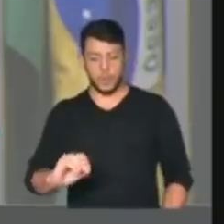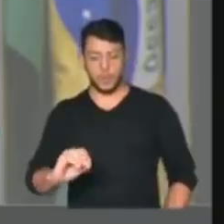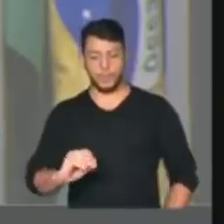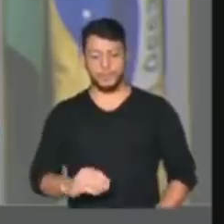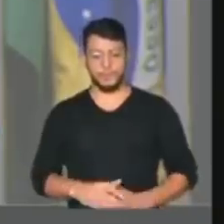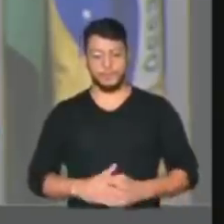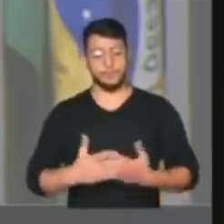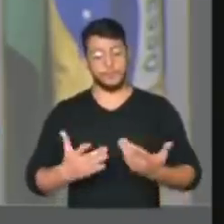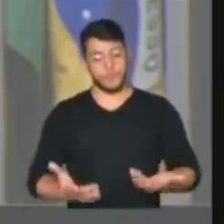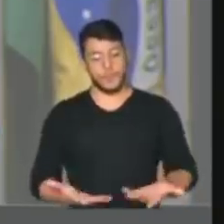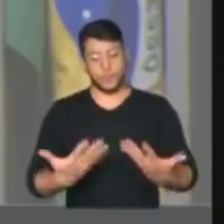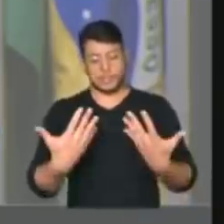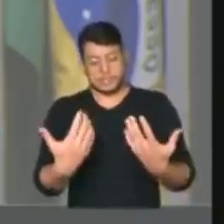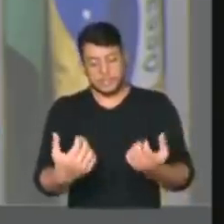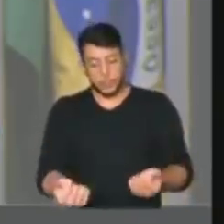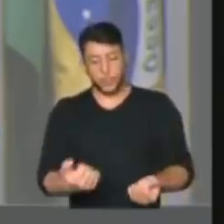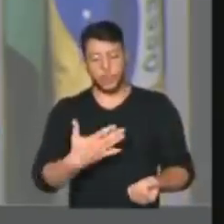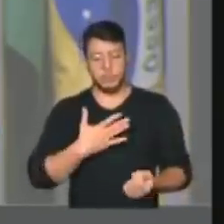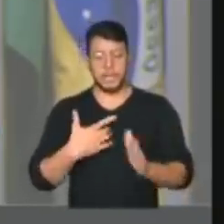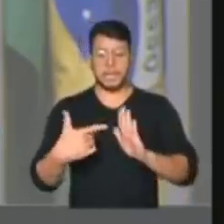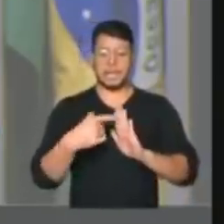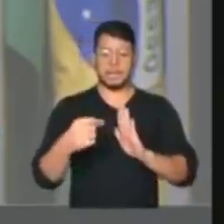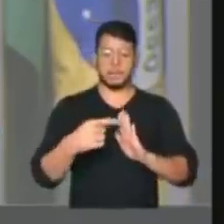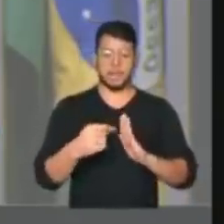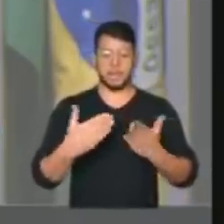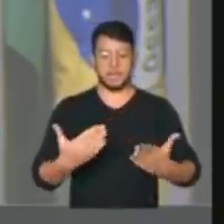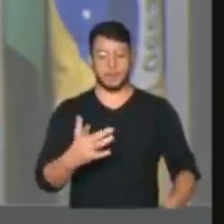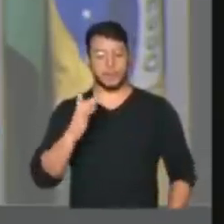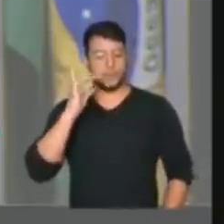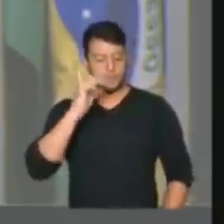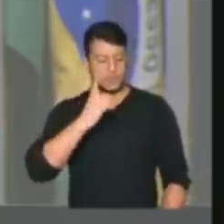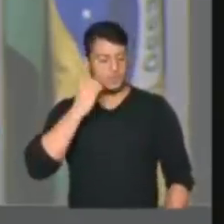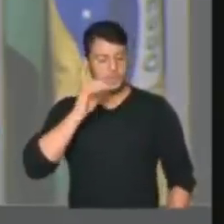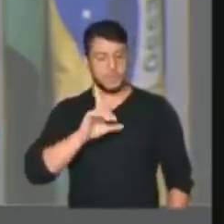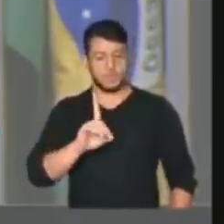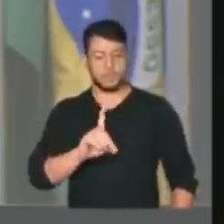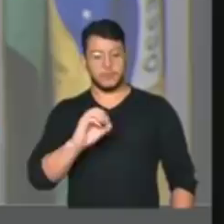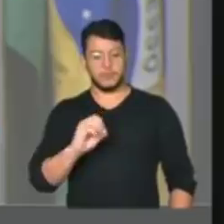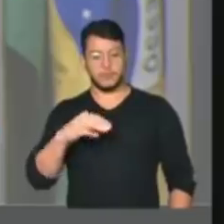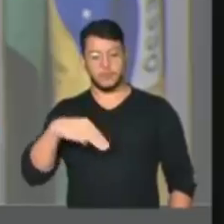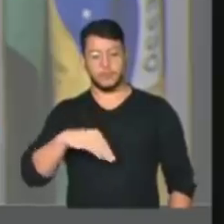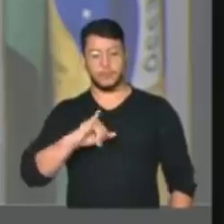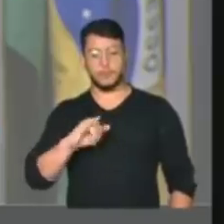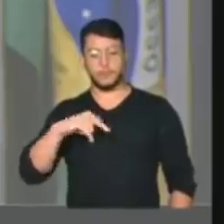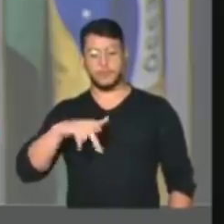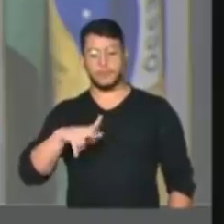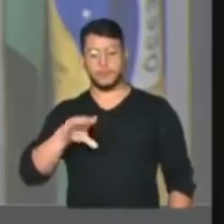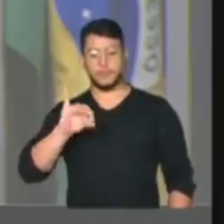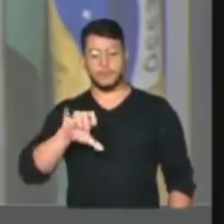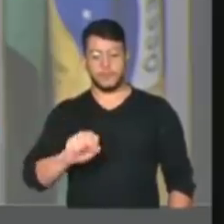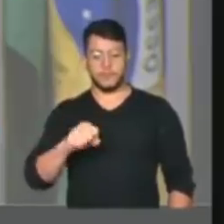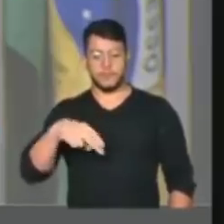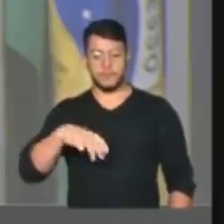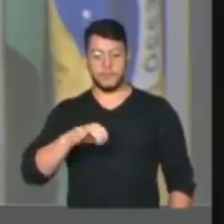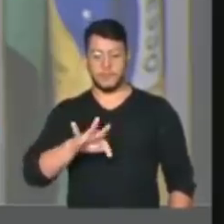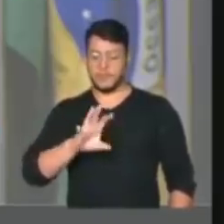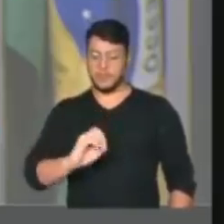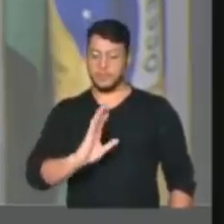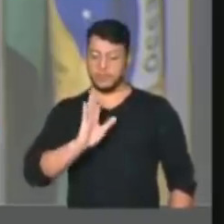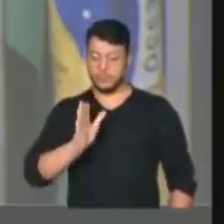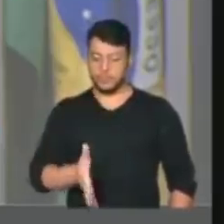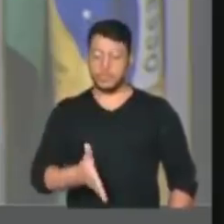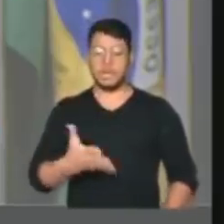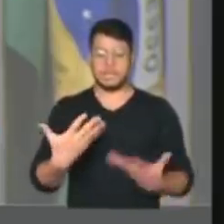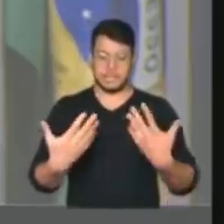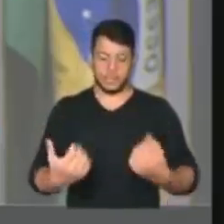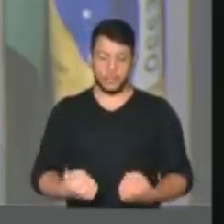para impedir aumento do fundo eleitoral e o deputado domingos neto também seguiu a mesma diretriz na lei orçamentária anual